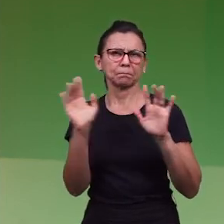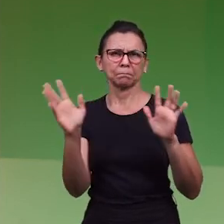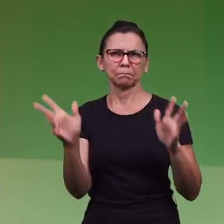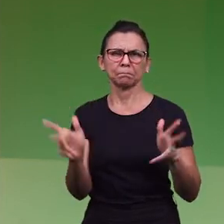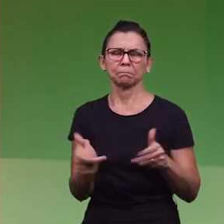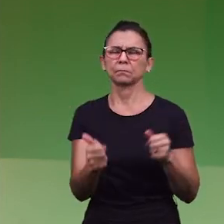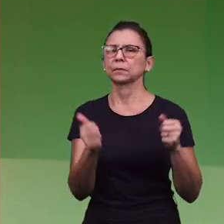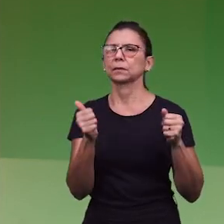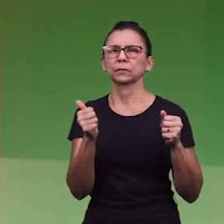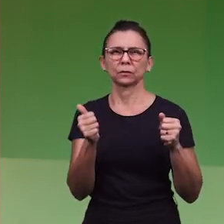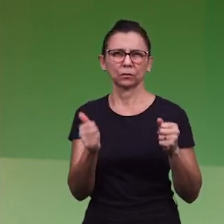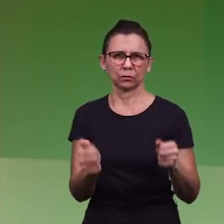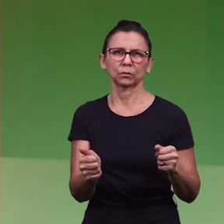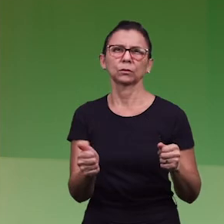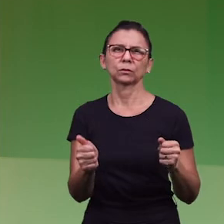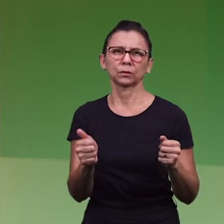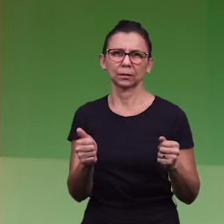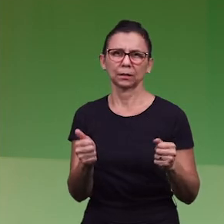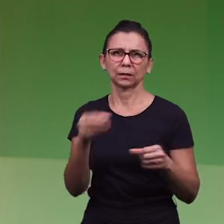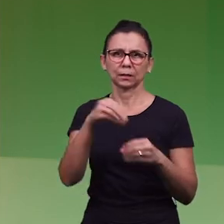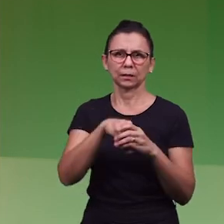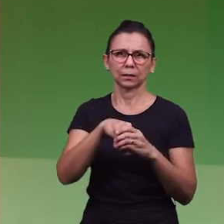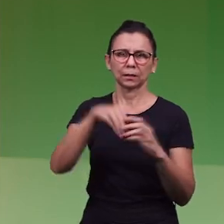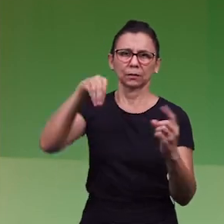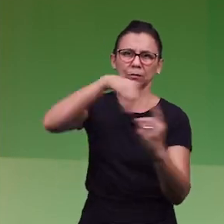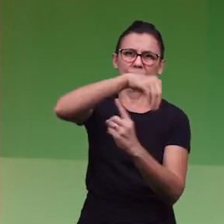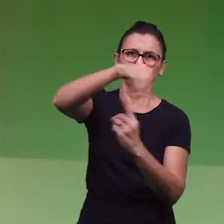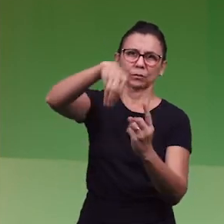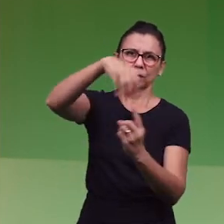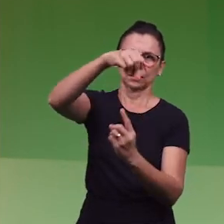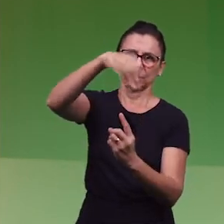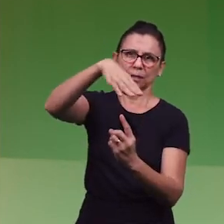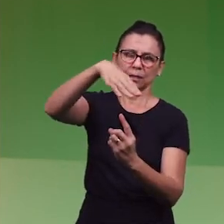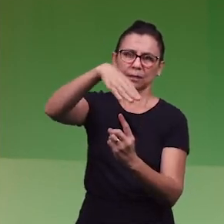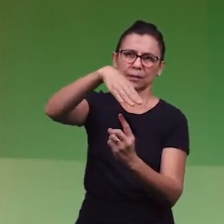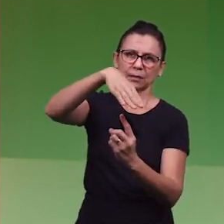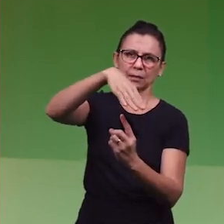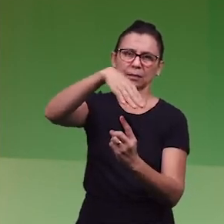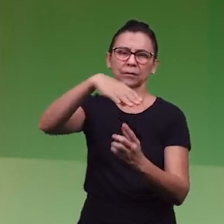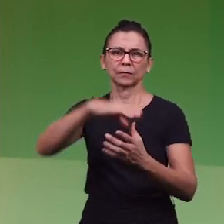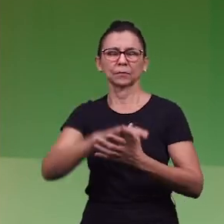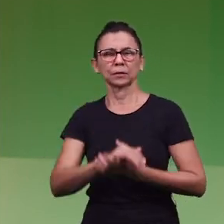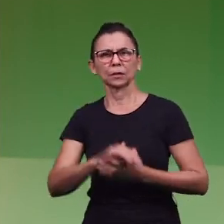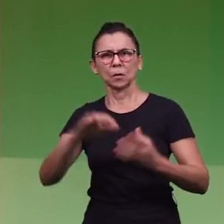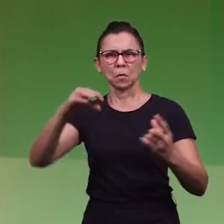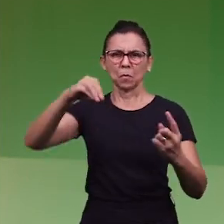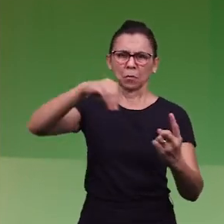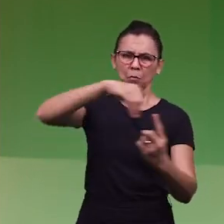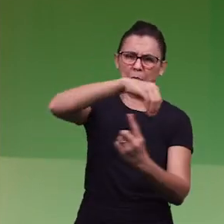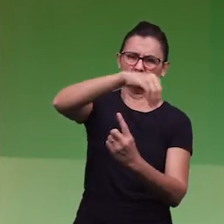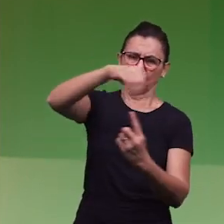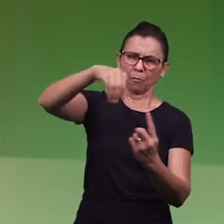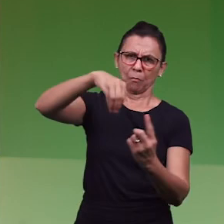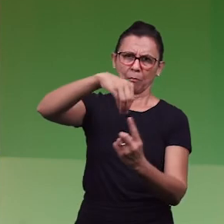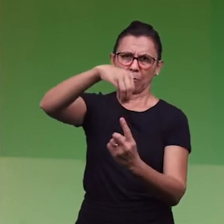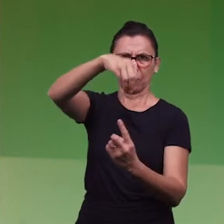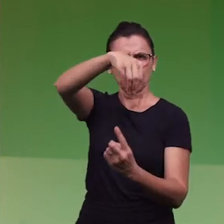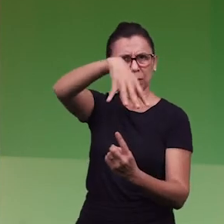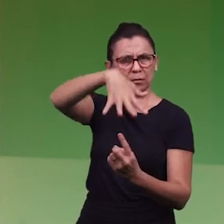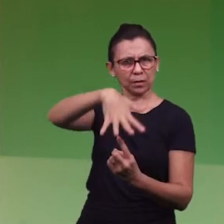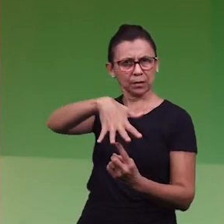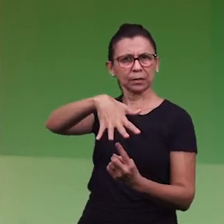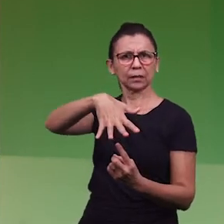né? Riqueza da graça, portanto, compõe, quando nós falamos em recursos da graça ou riquezas da